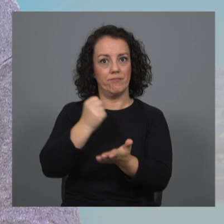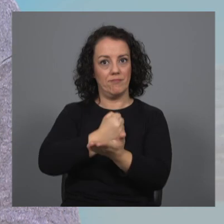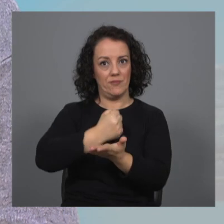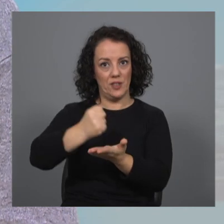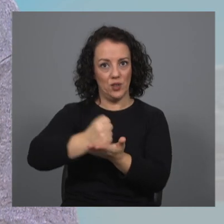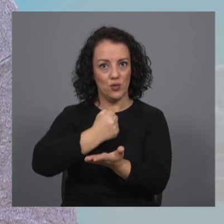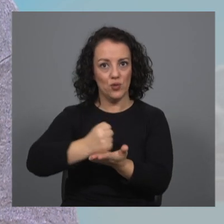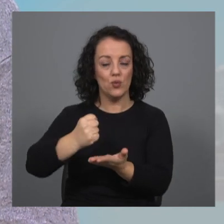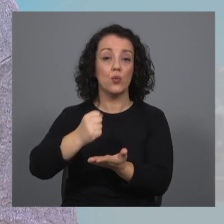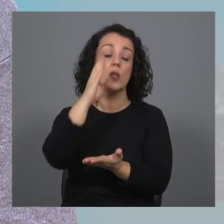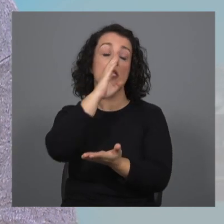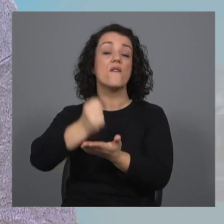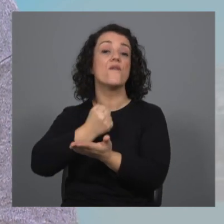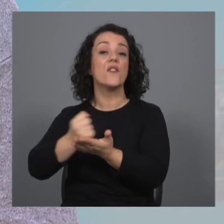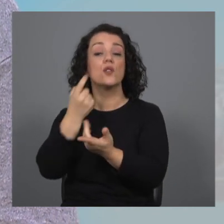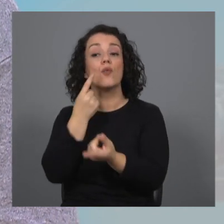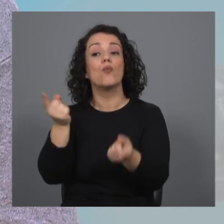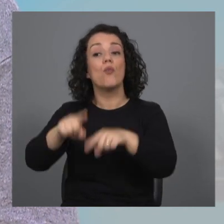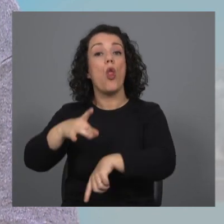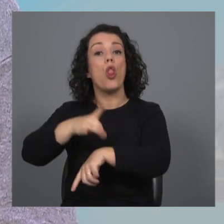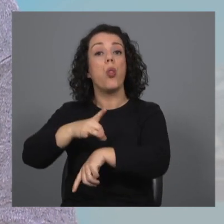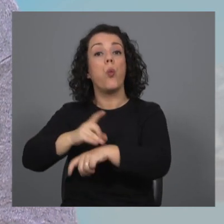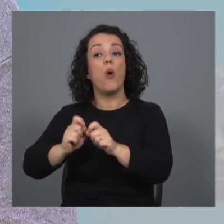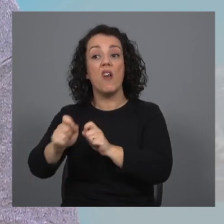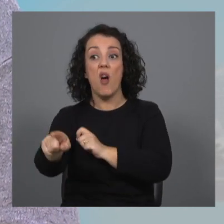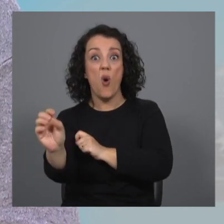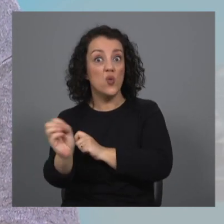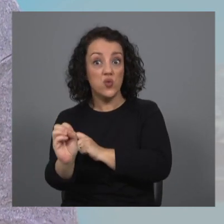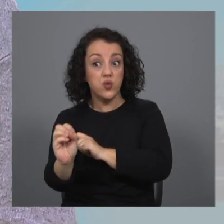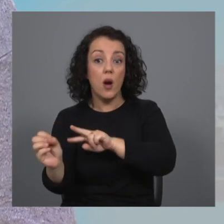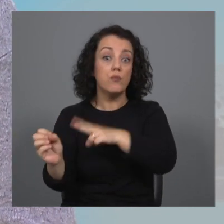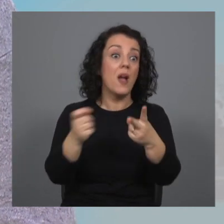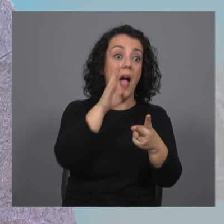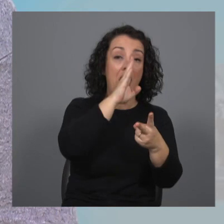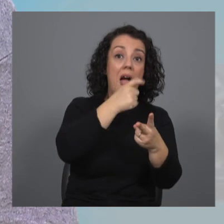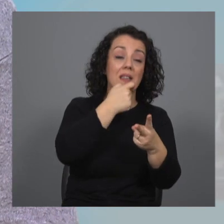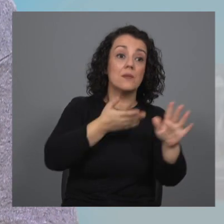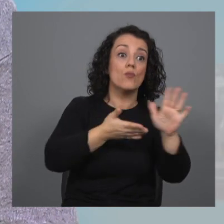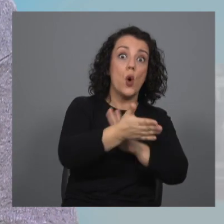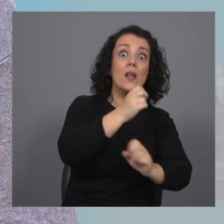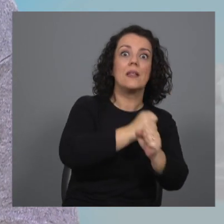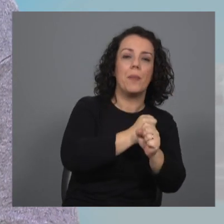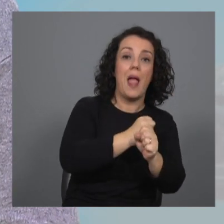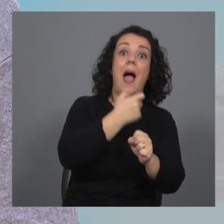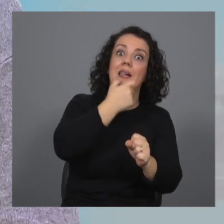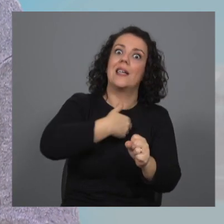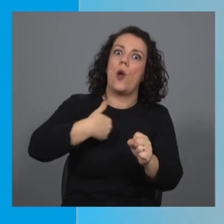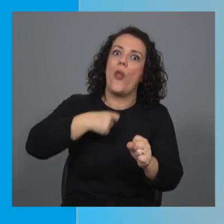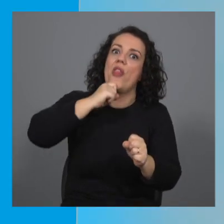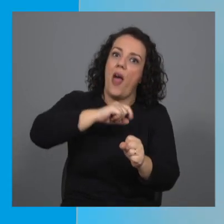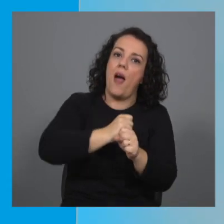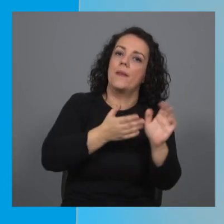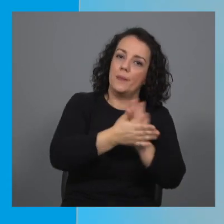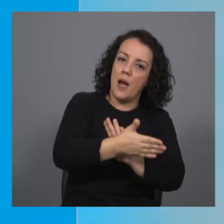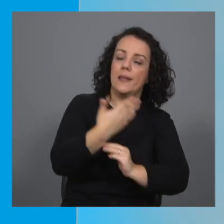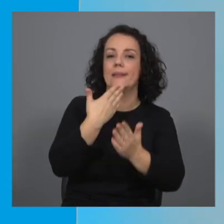se não forem renovados os seus vistos de doença, é se as pessoas conseguirem trabalhar, aquelas que tenham condições de saúde que o permitam, não é?